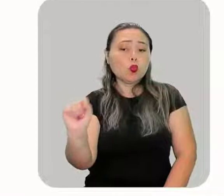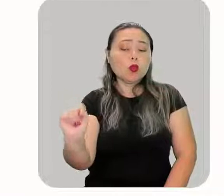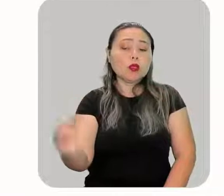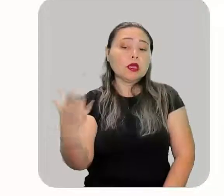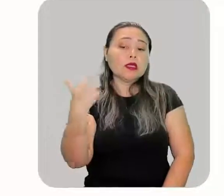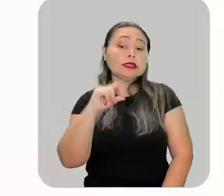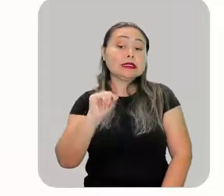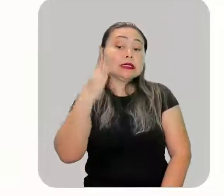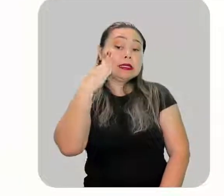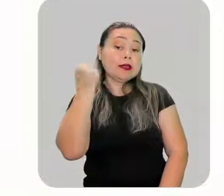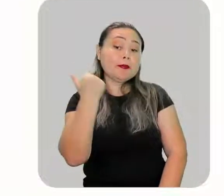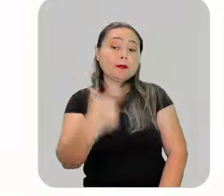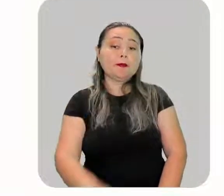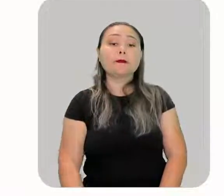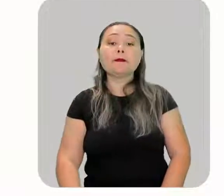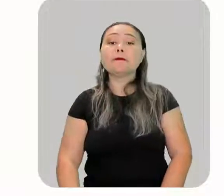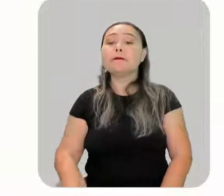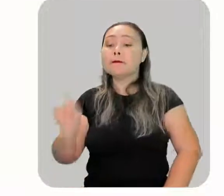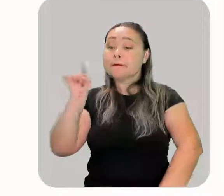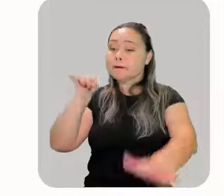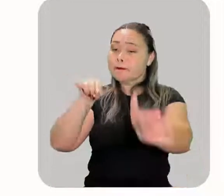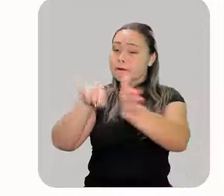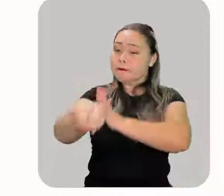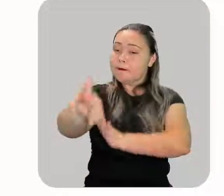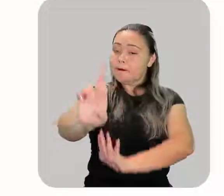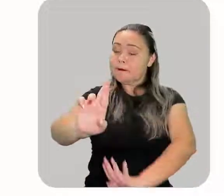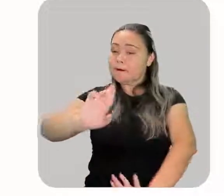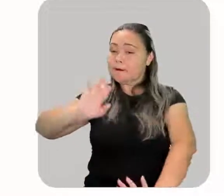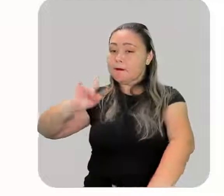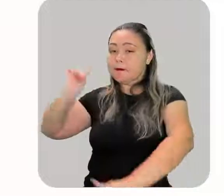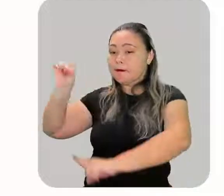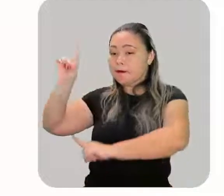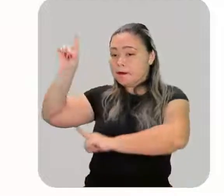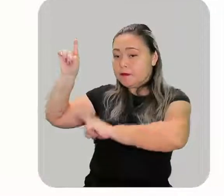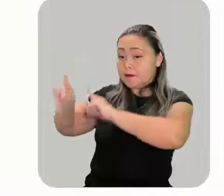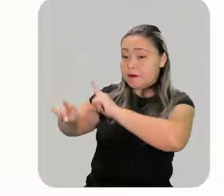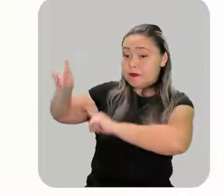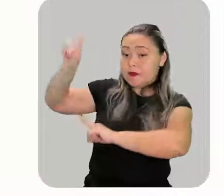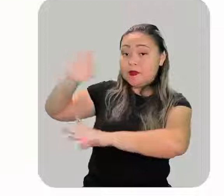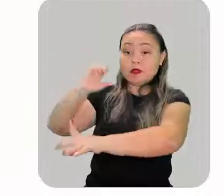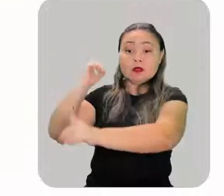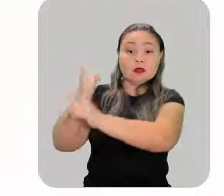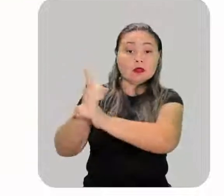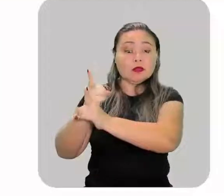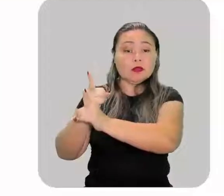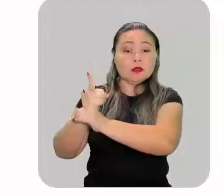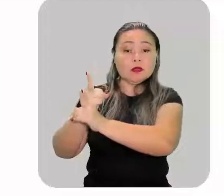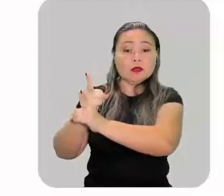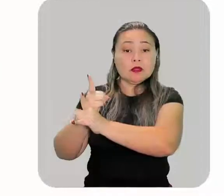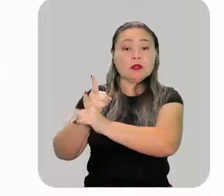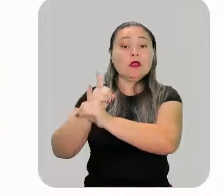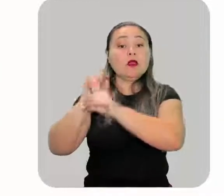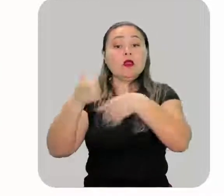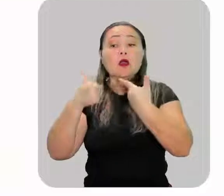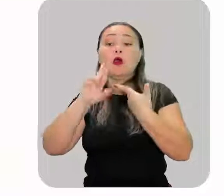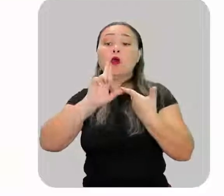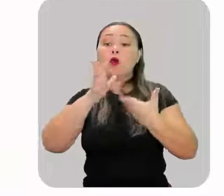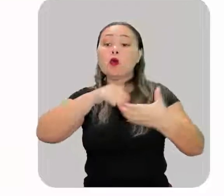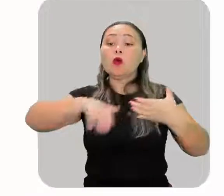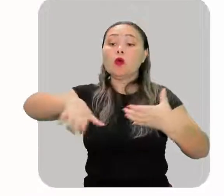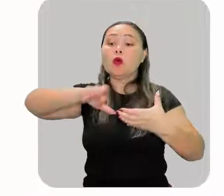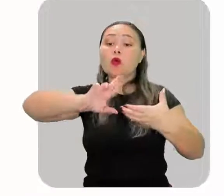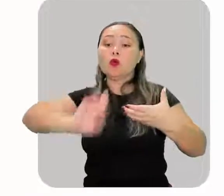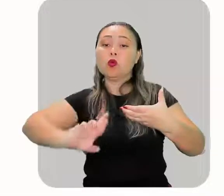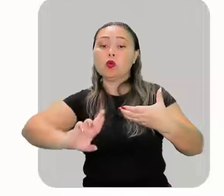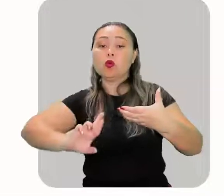algébrica. Então agora, depois desse quiz, né? Agora a gente vai para as equações polinomiais e achar a raiz e o conjunto solução.